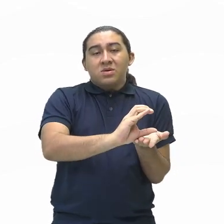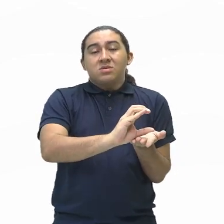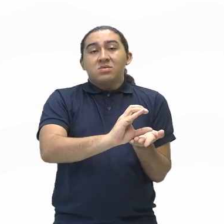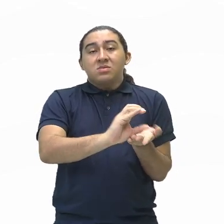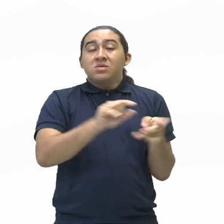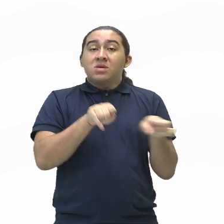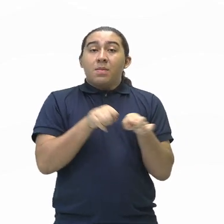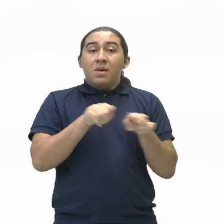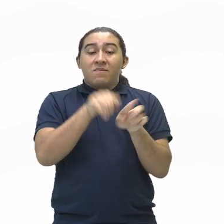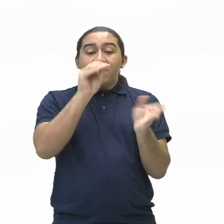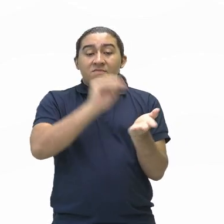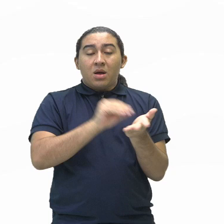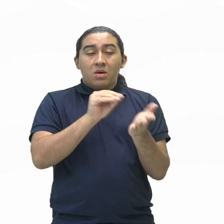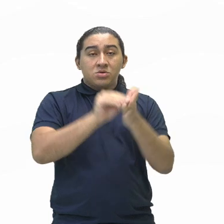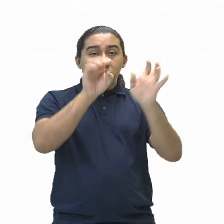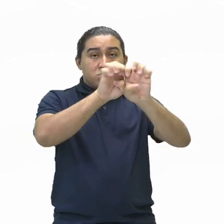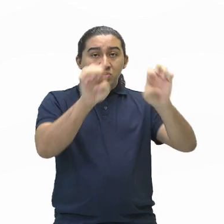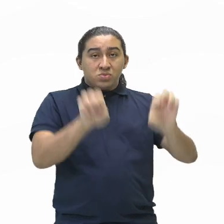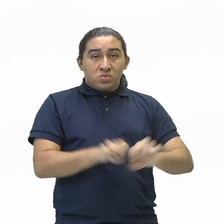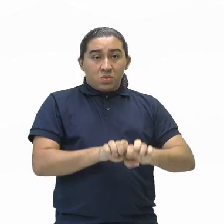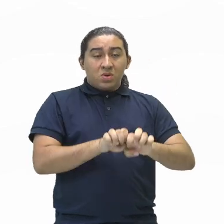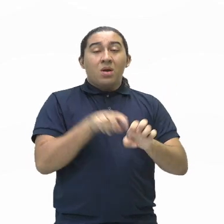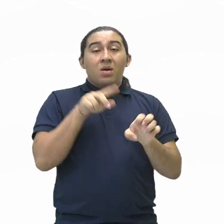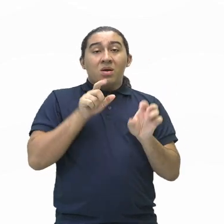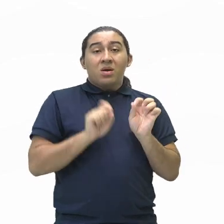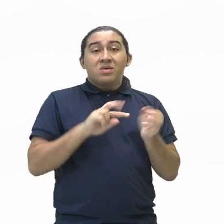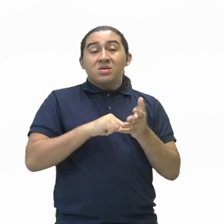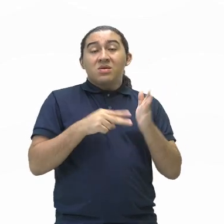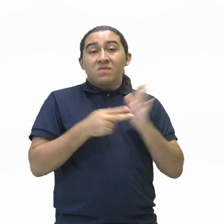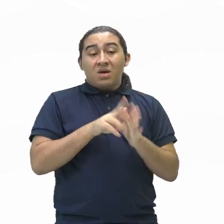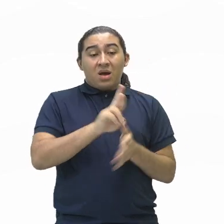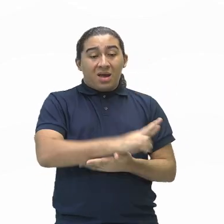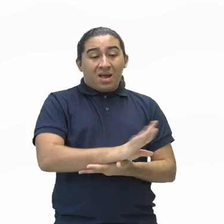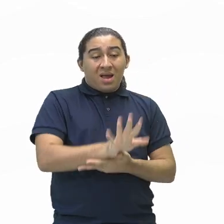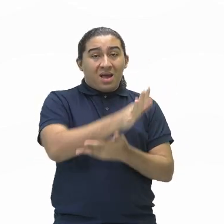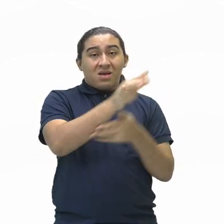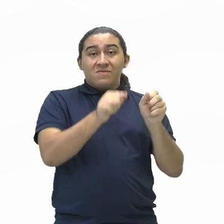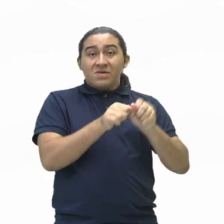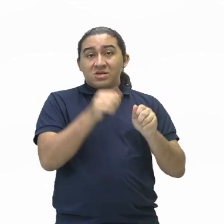em infraestrutura, aumentavam os custos. E isso